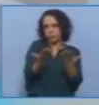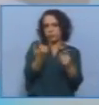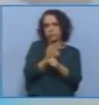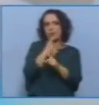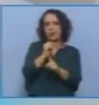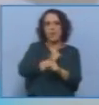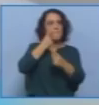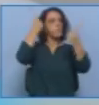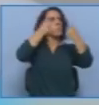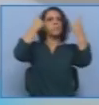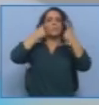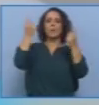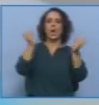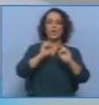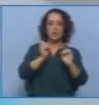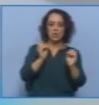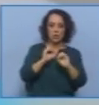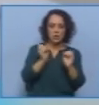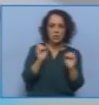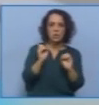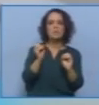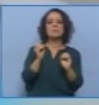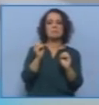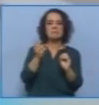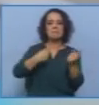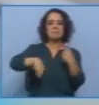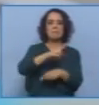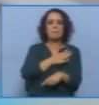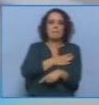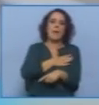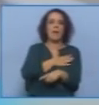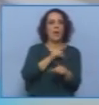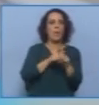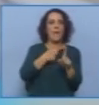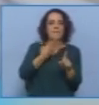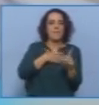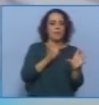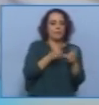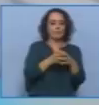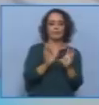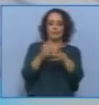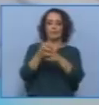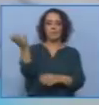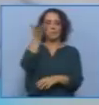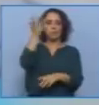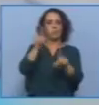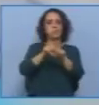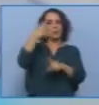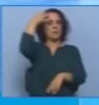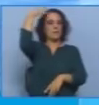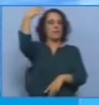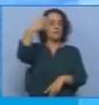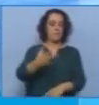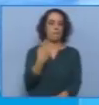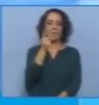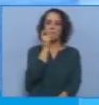está, tentamos muito facilmente recuperar as categorias de realeza deste mundo, não é? Sim. Há aqui uma palavrinha